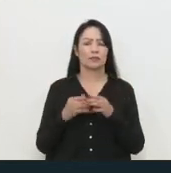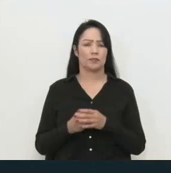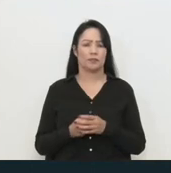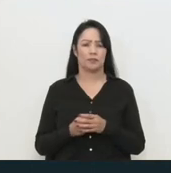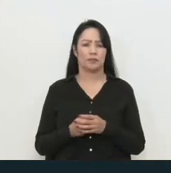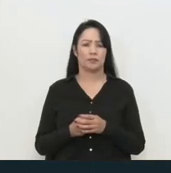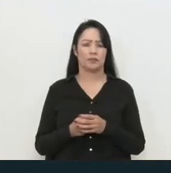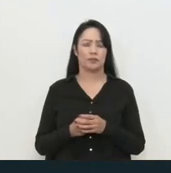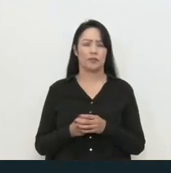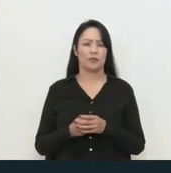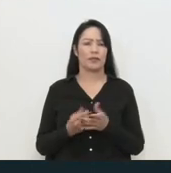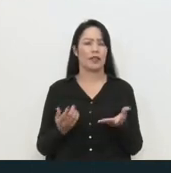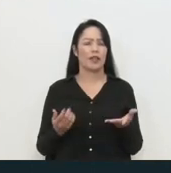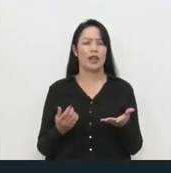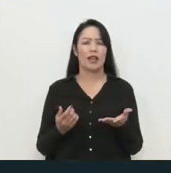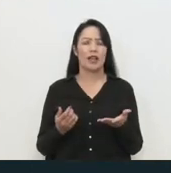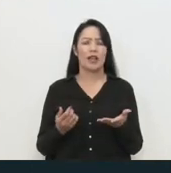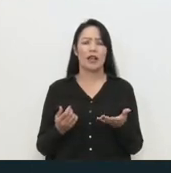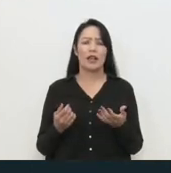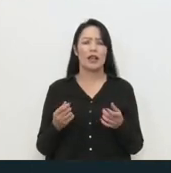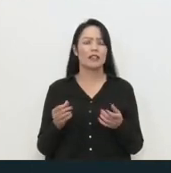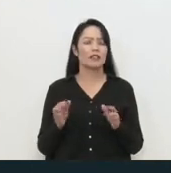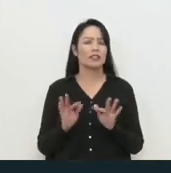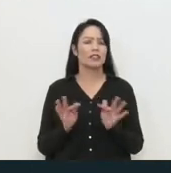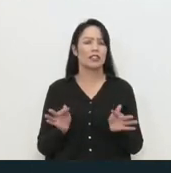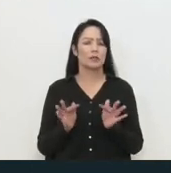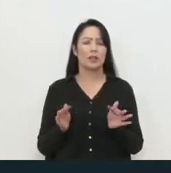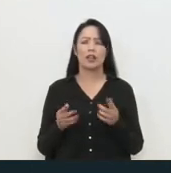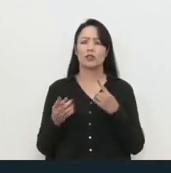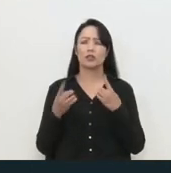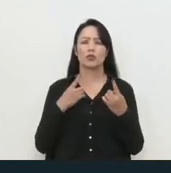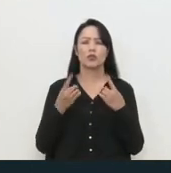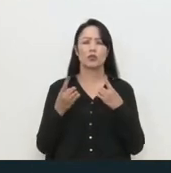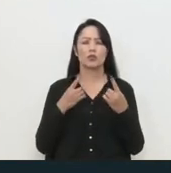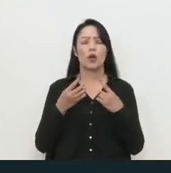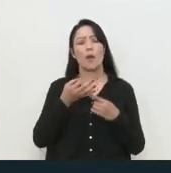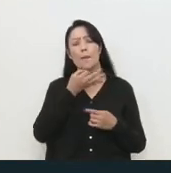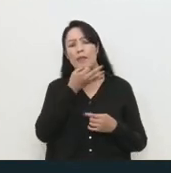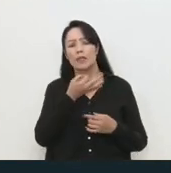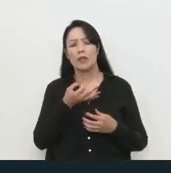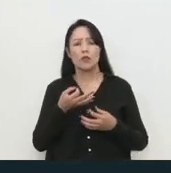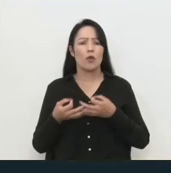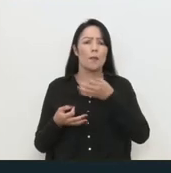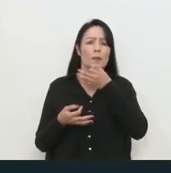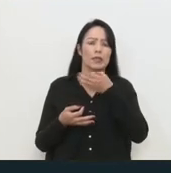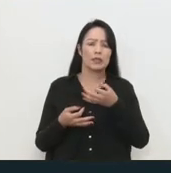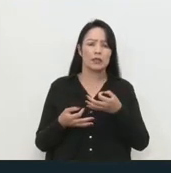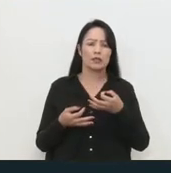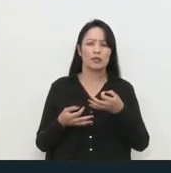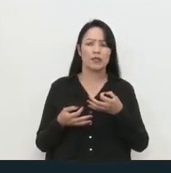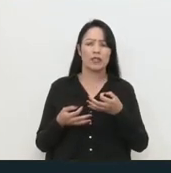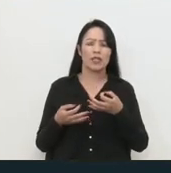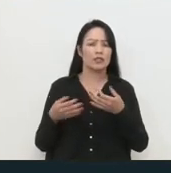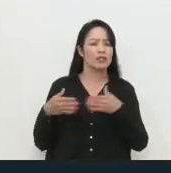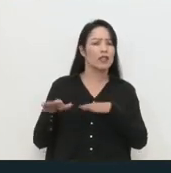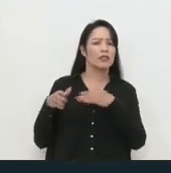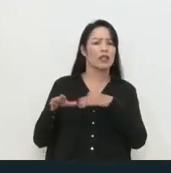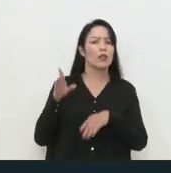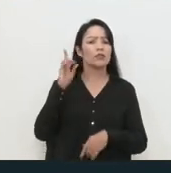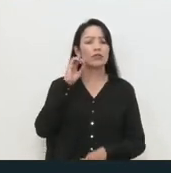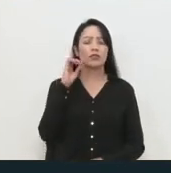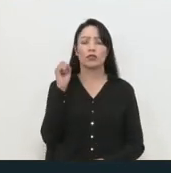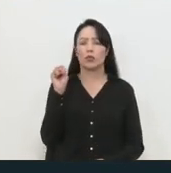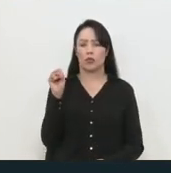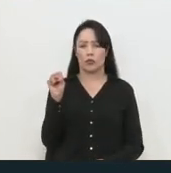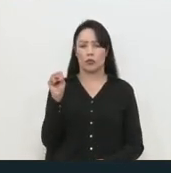Raso é muito Raso a gente discutir aqui as opiniões e deixando de lado o dia 8 que é